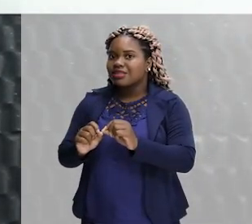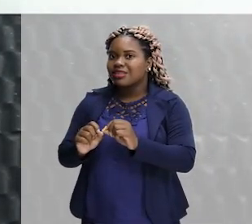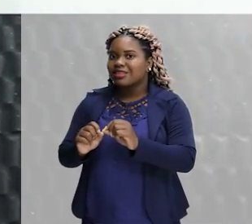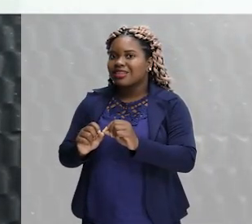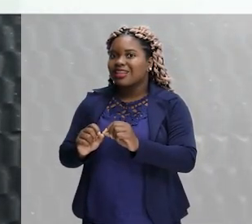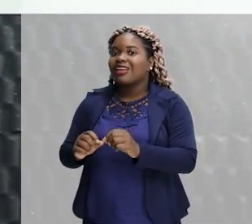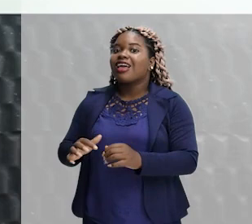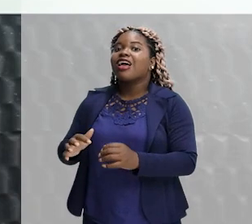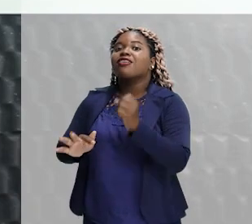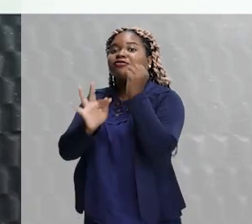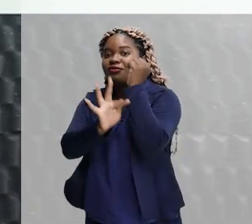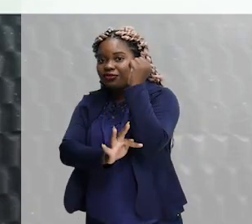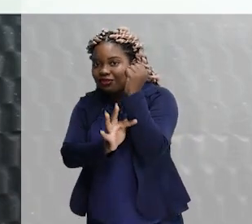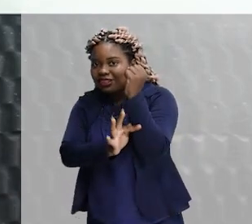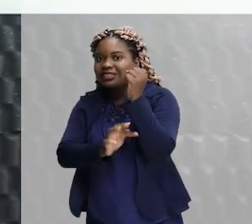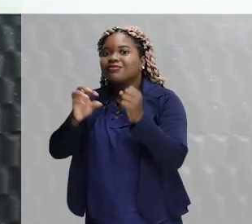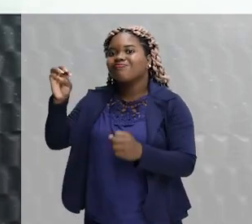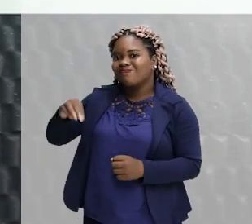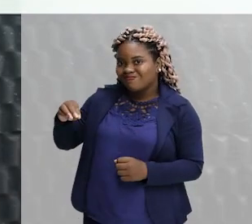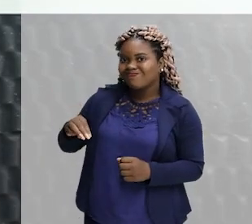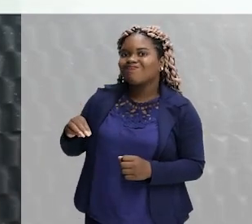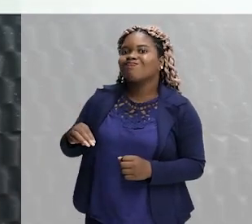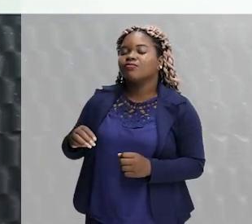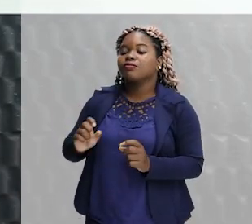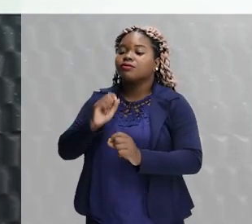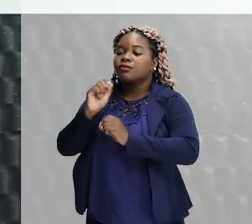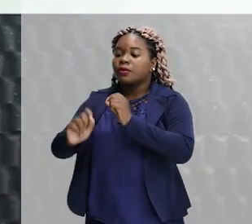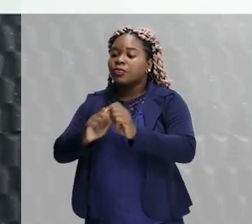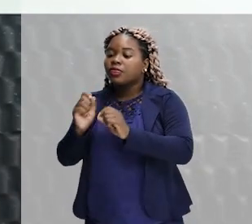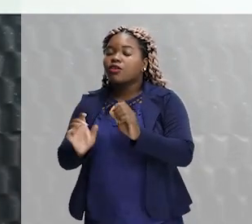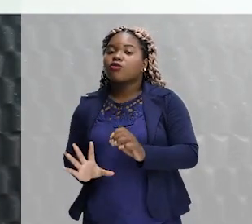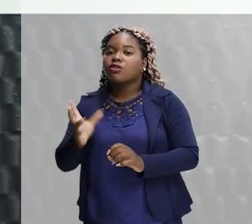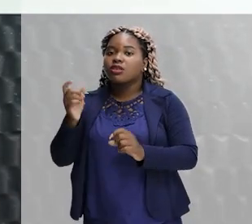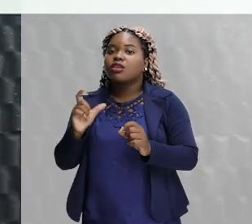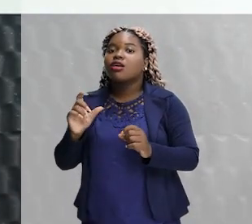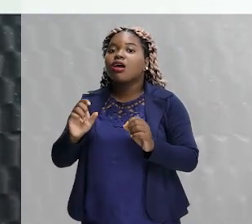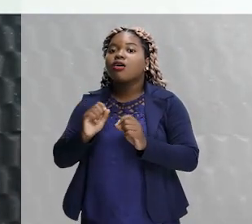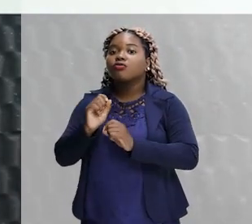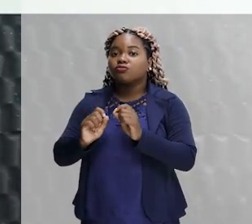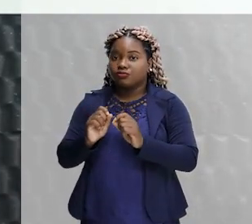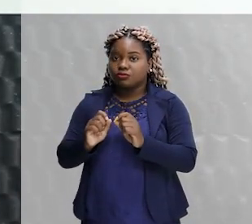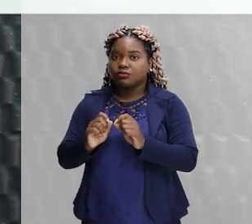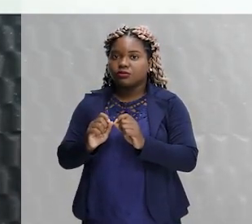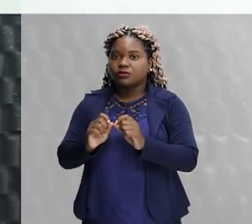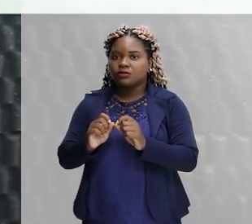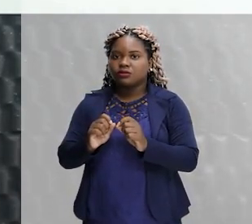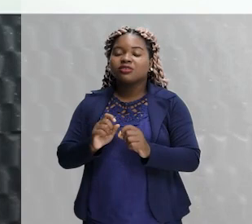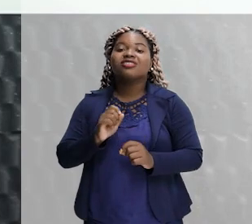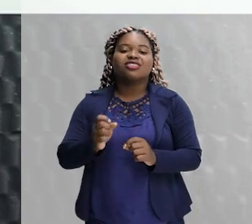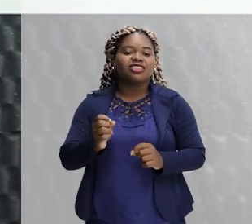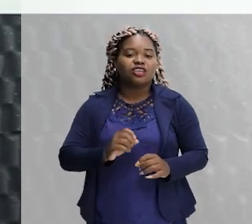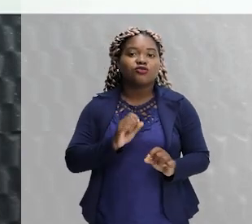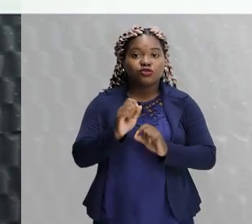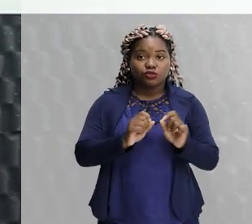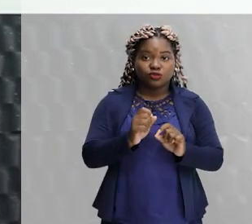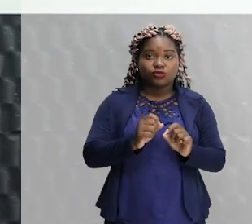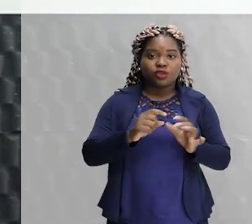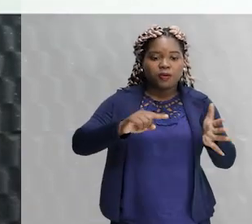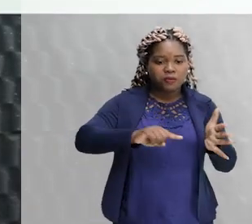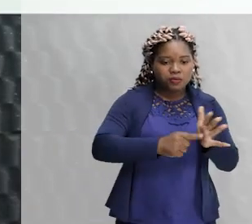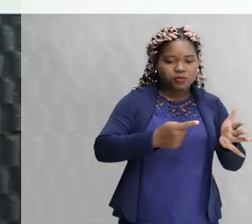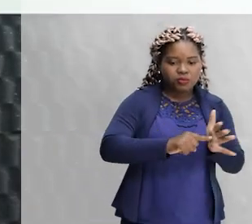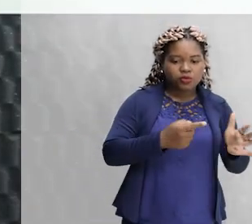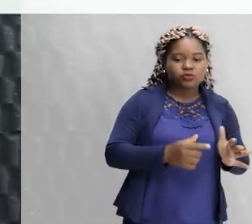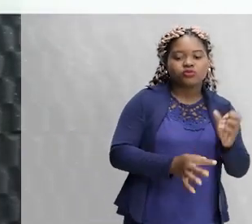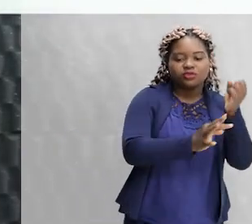ele soubesse física. Então, o que se fazia? Eu quero que a nota de física seja mais importante do que a prova de matemática,